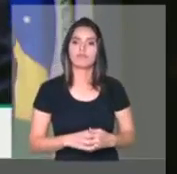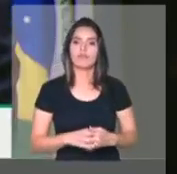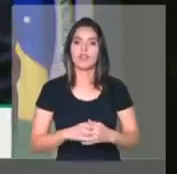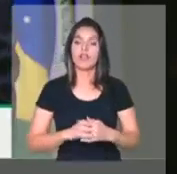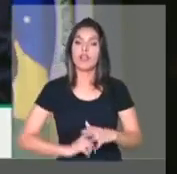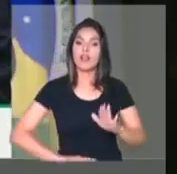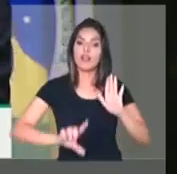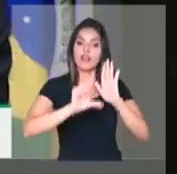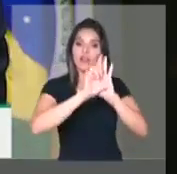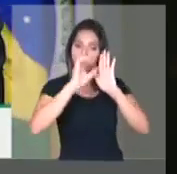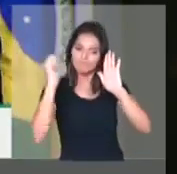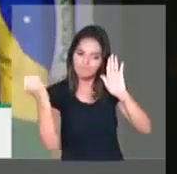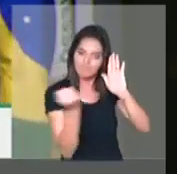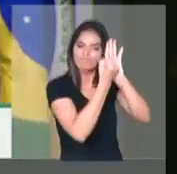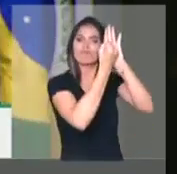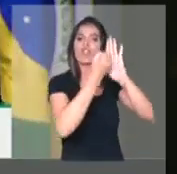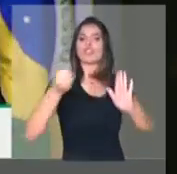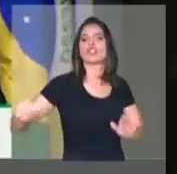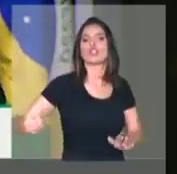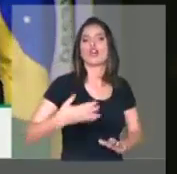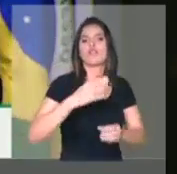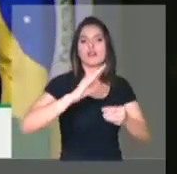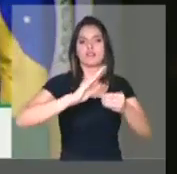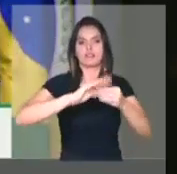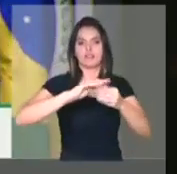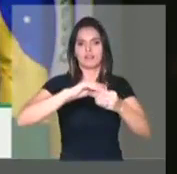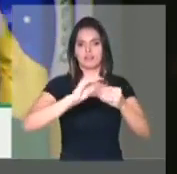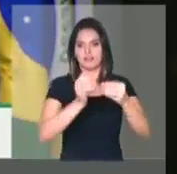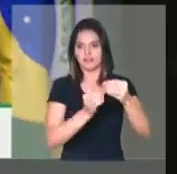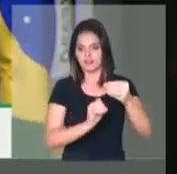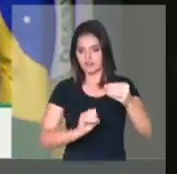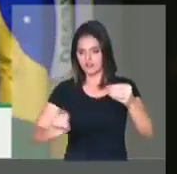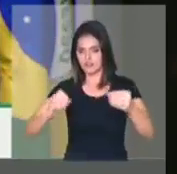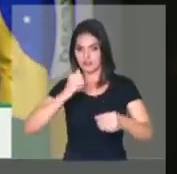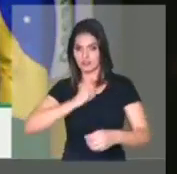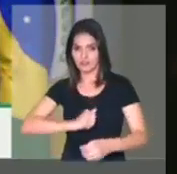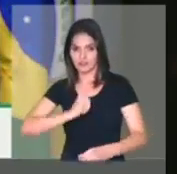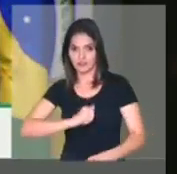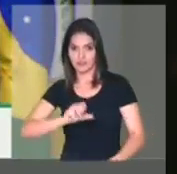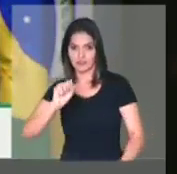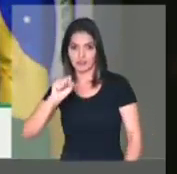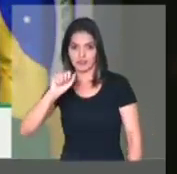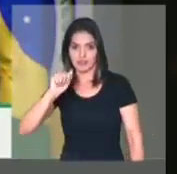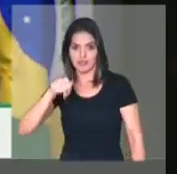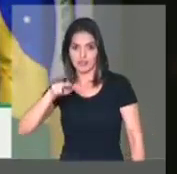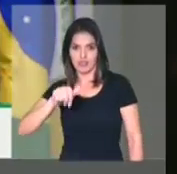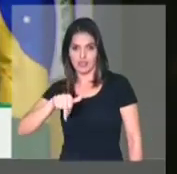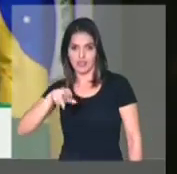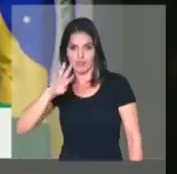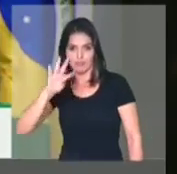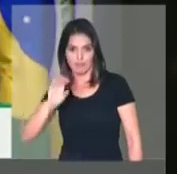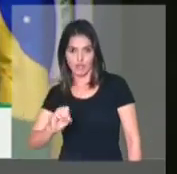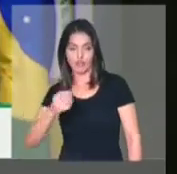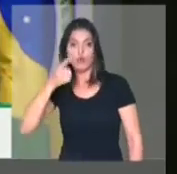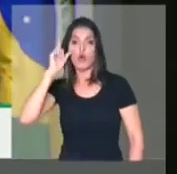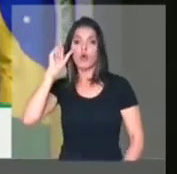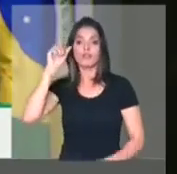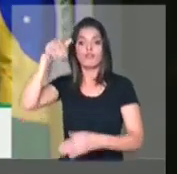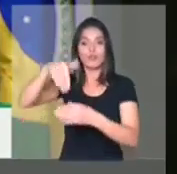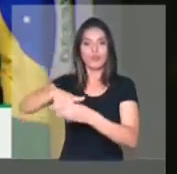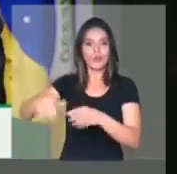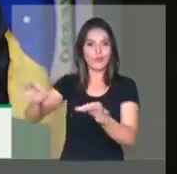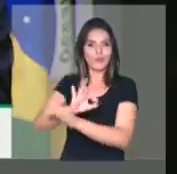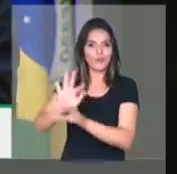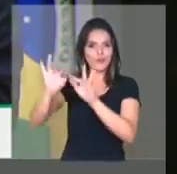novo marco do saneamento que foi votado ontem, terminado de votar ontem nessa